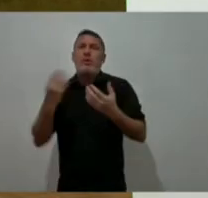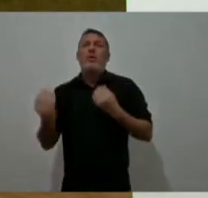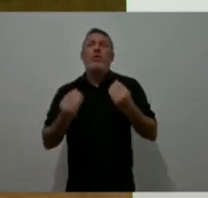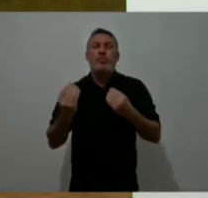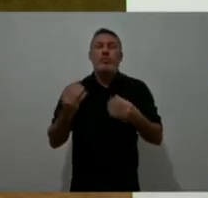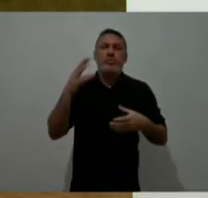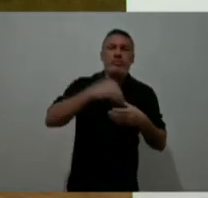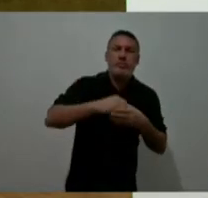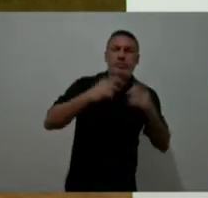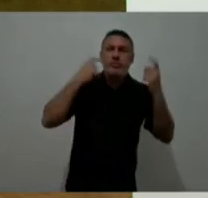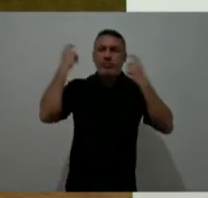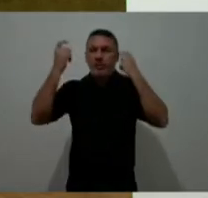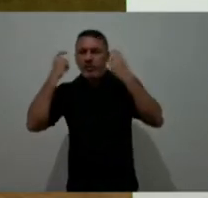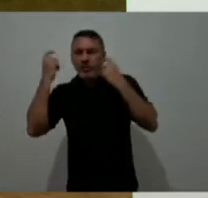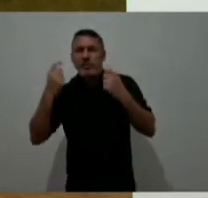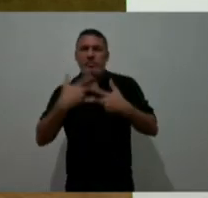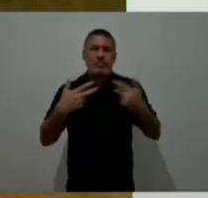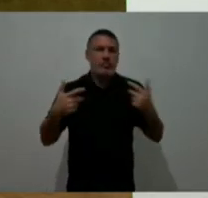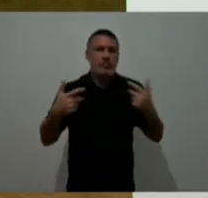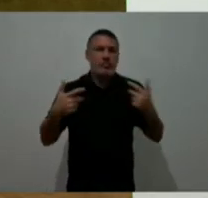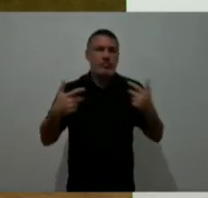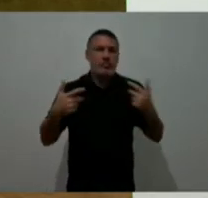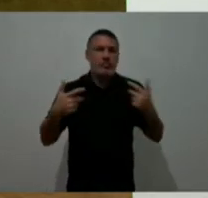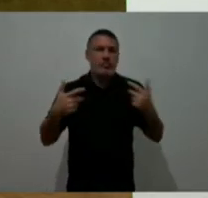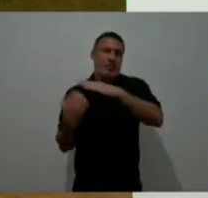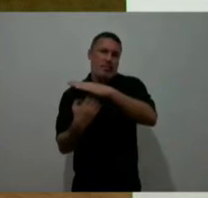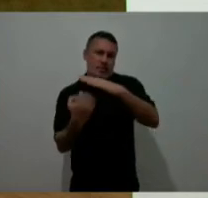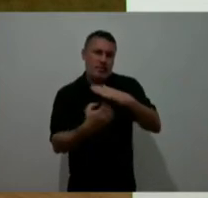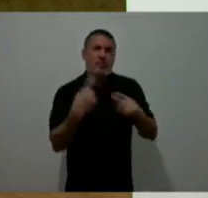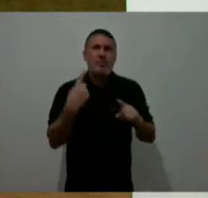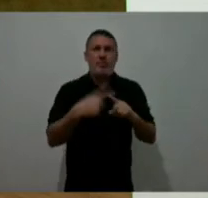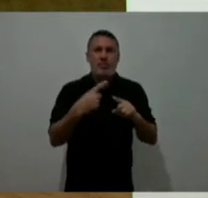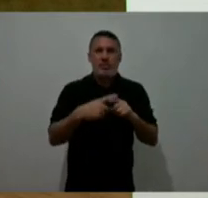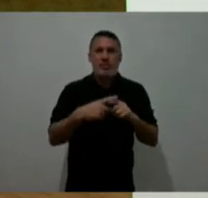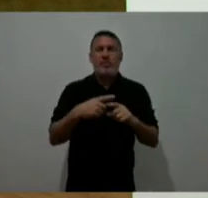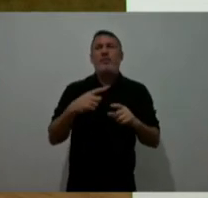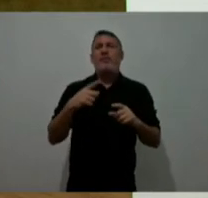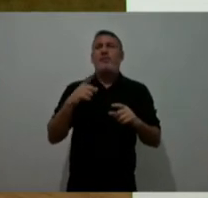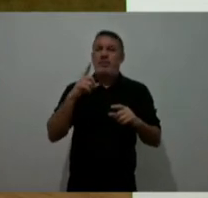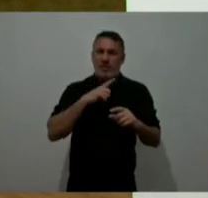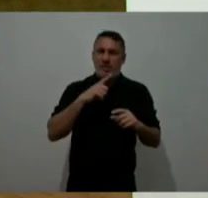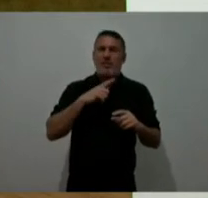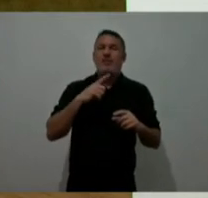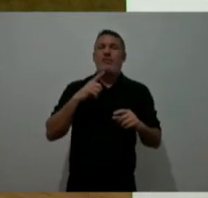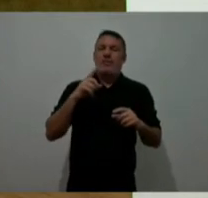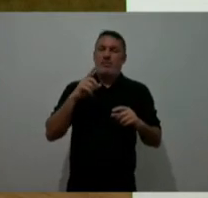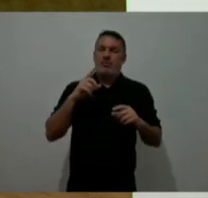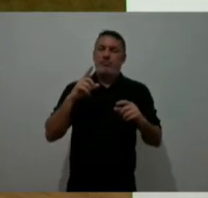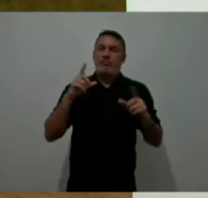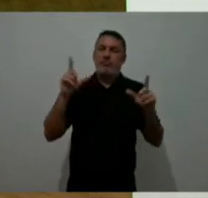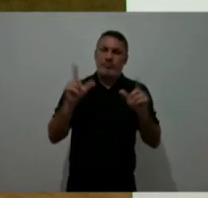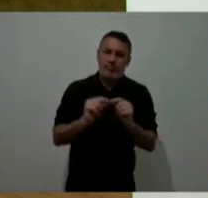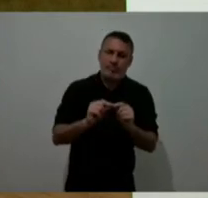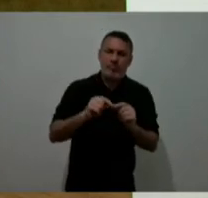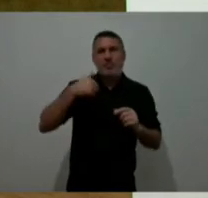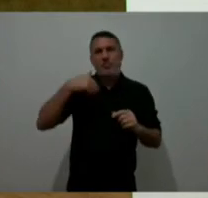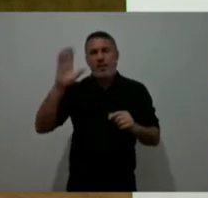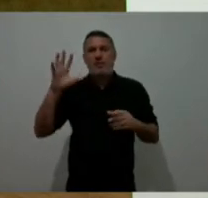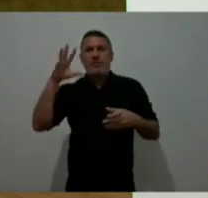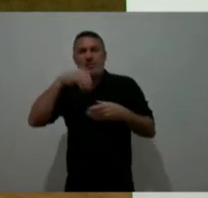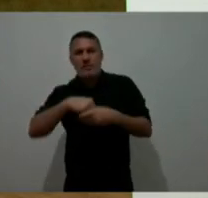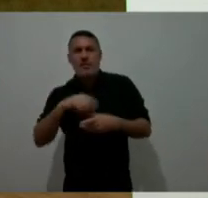ESG, né, nas empresas, porque as preocupações viram outras, da instabilidade. Então, assim, essa